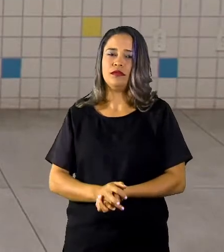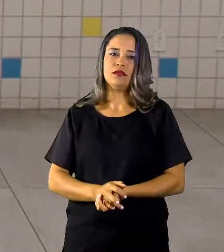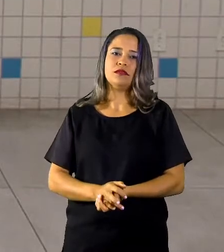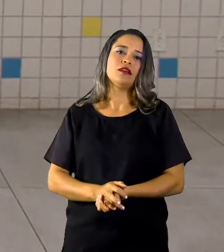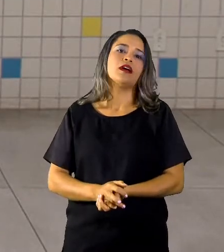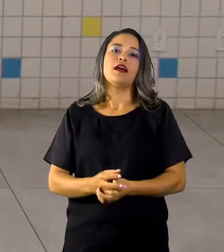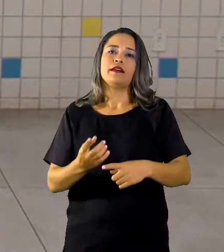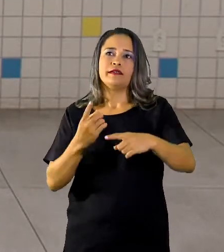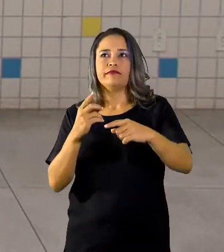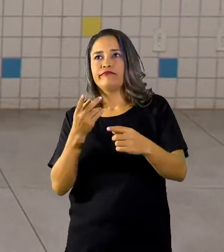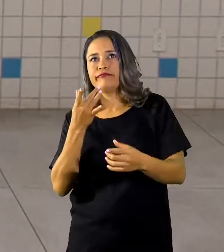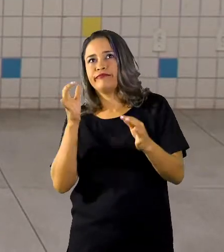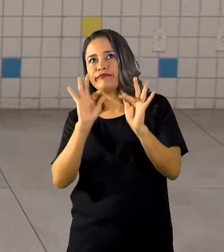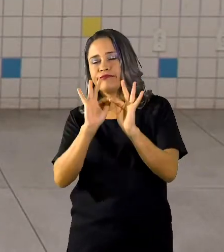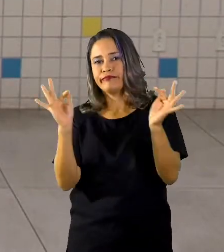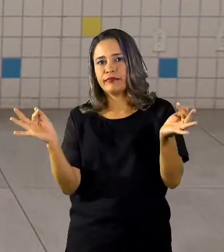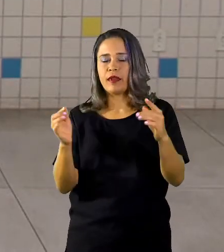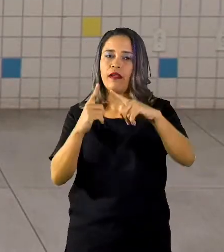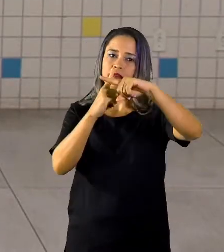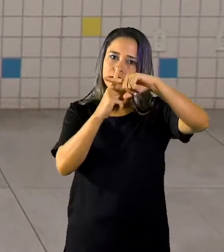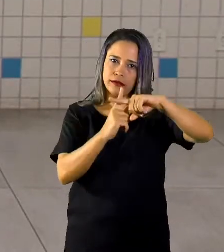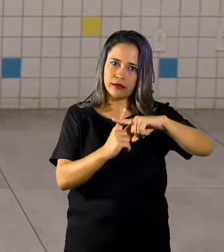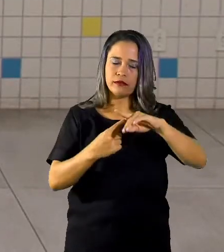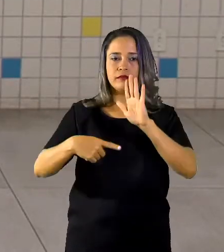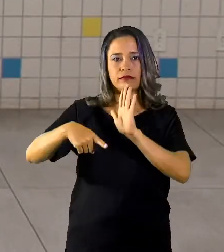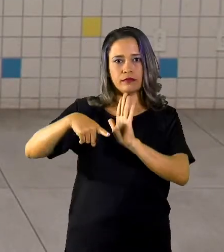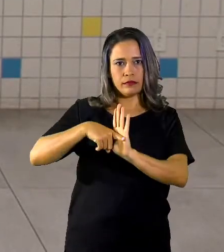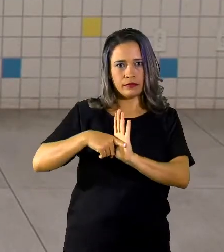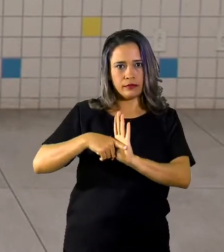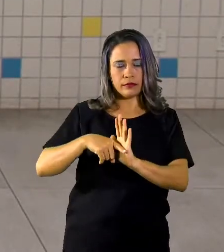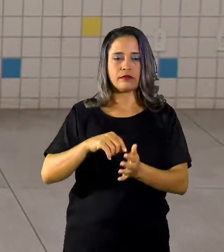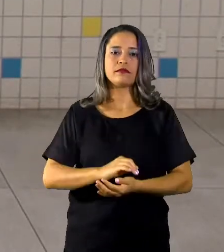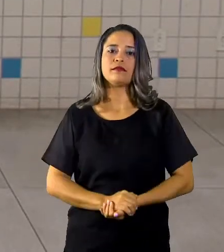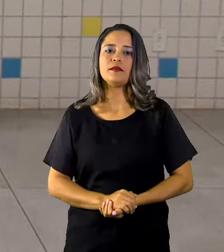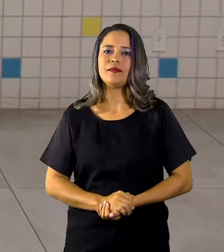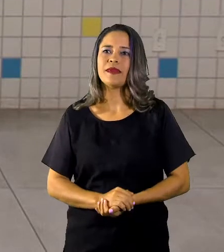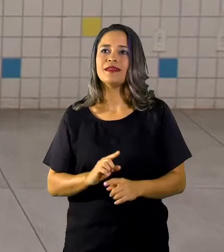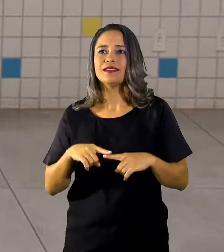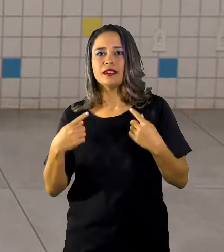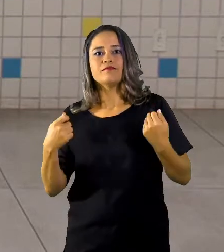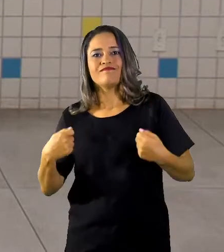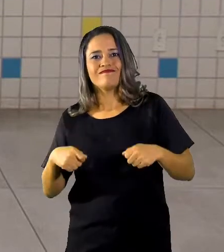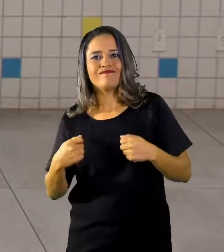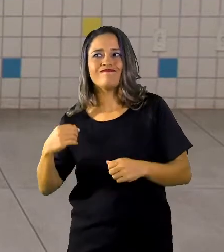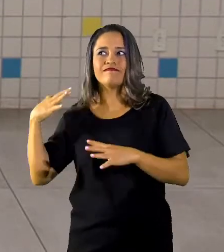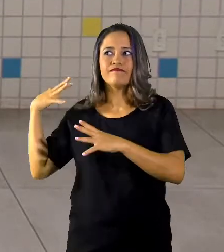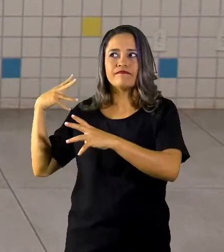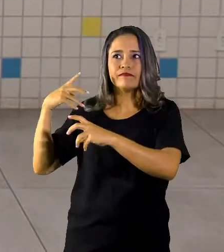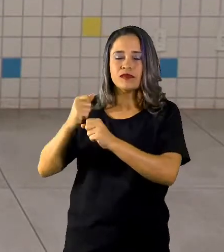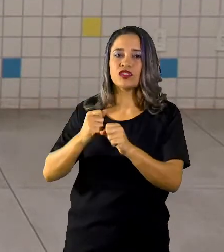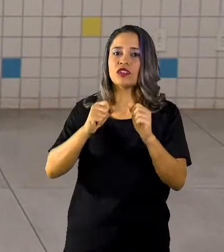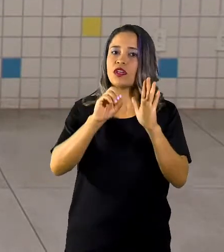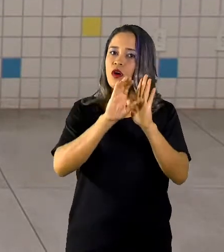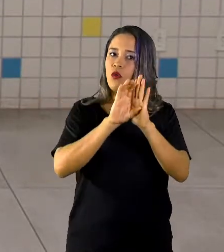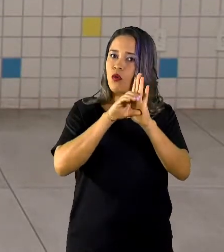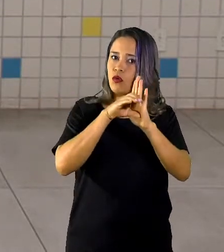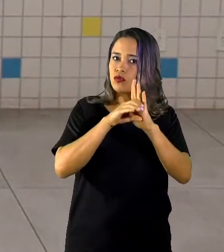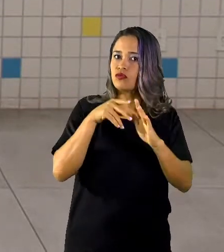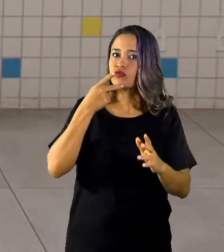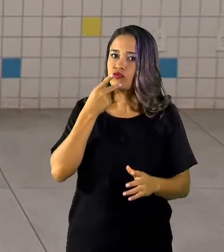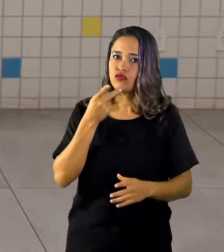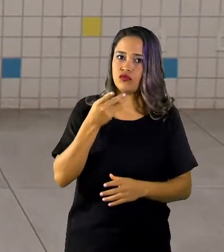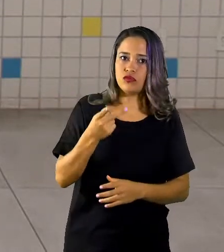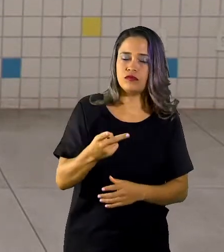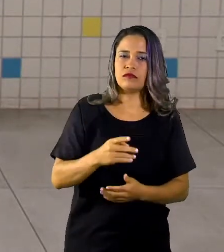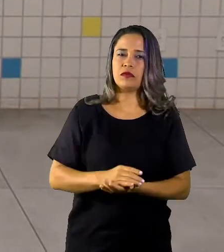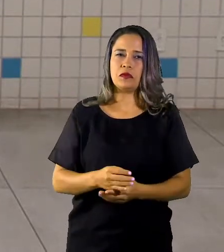a adição e a subtração. Mas para isso, nós vamos precisar rever um conceito que eu já falei para vocês, eu espero que